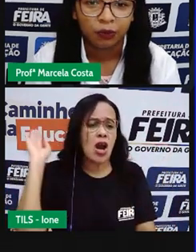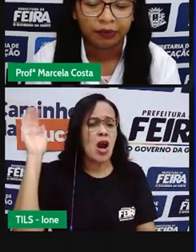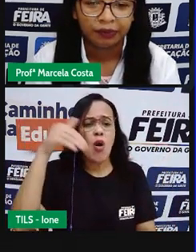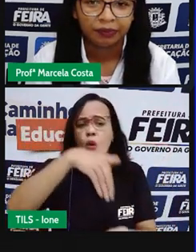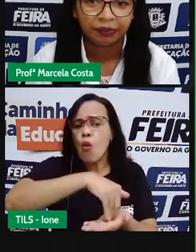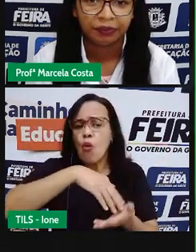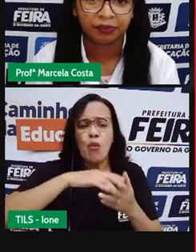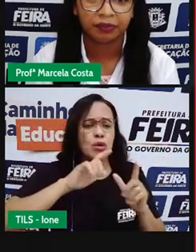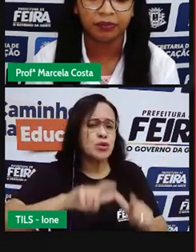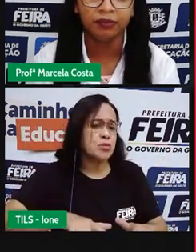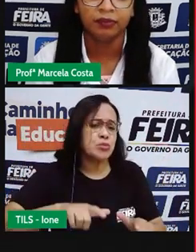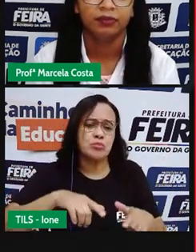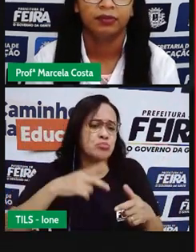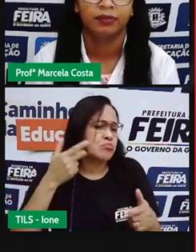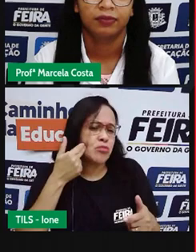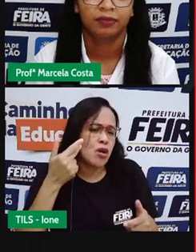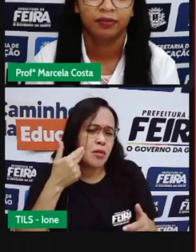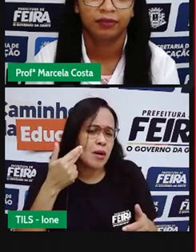Tudo bem chegar em último.